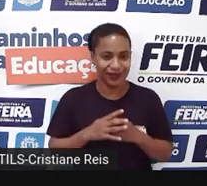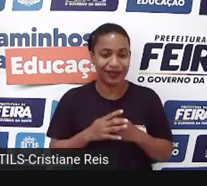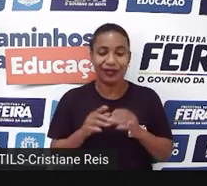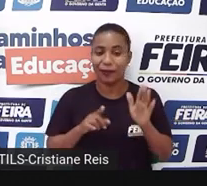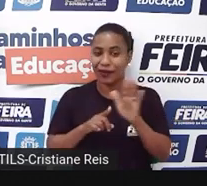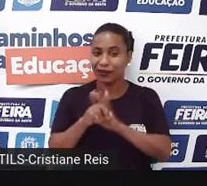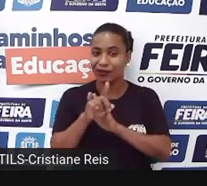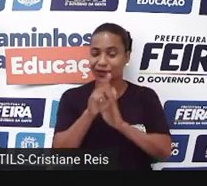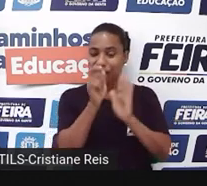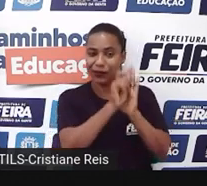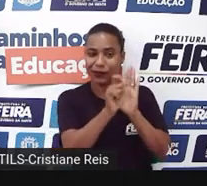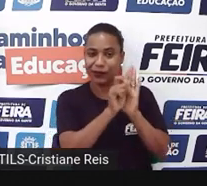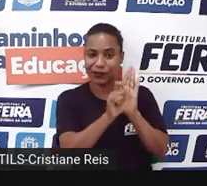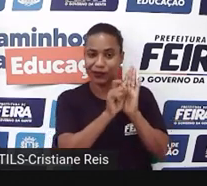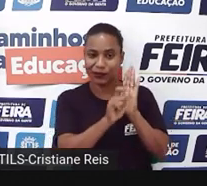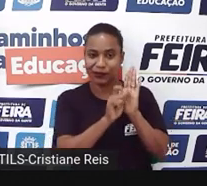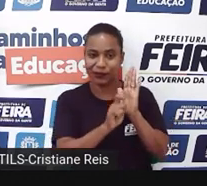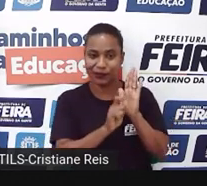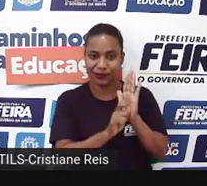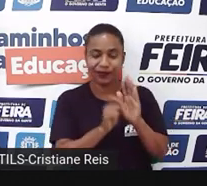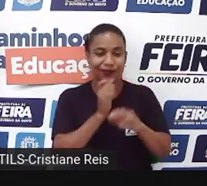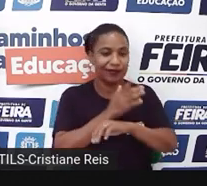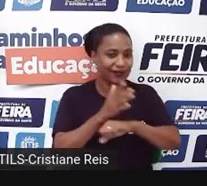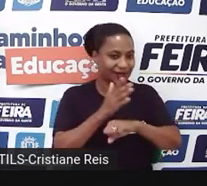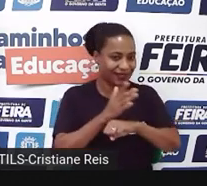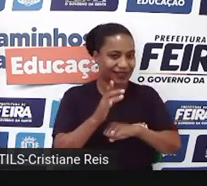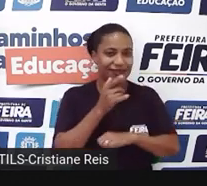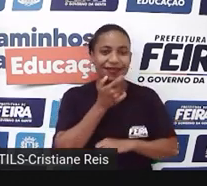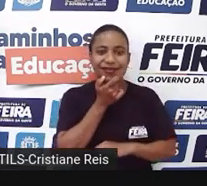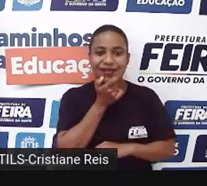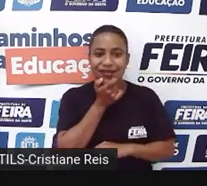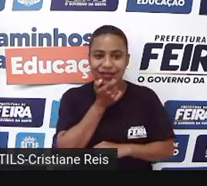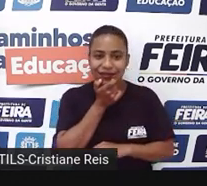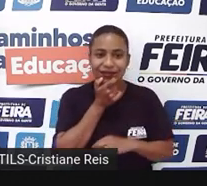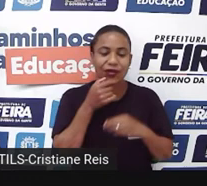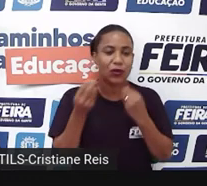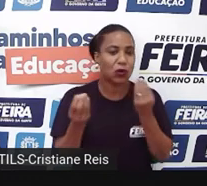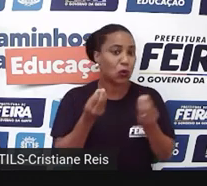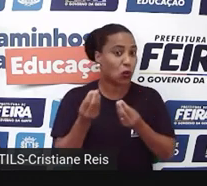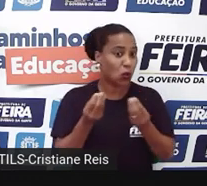caderno e pratica o seu inglês respondendo que tipo ou que